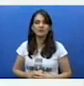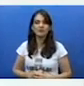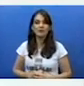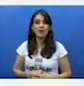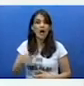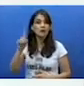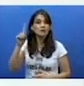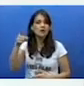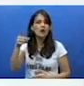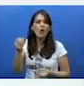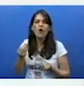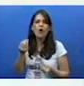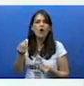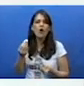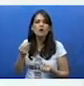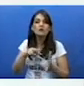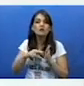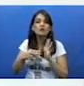ó?